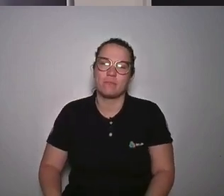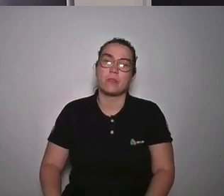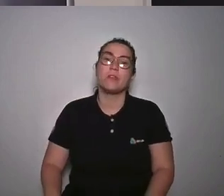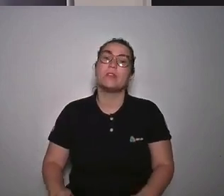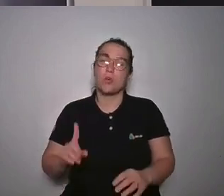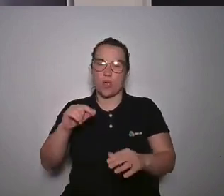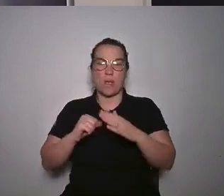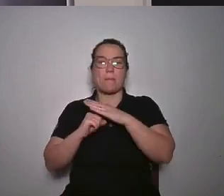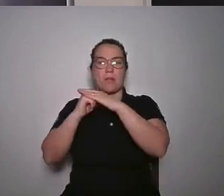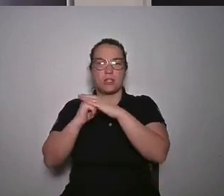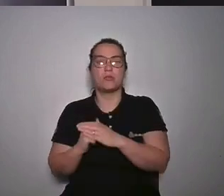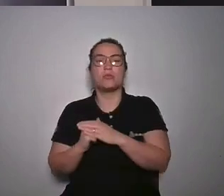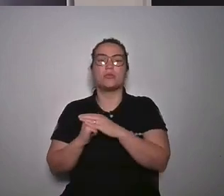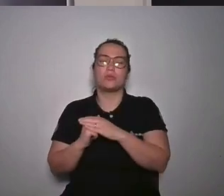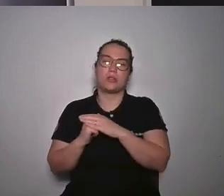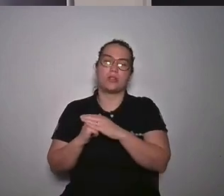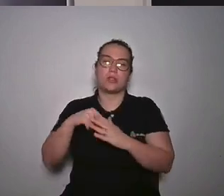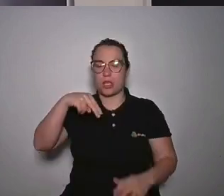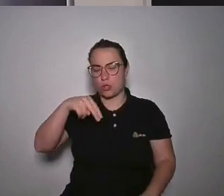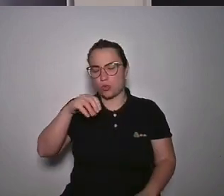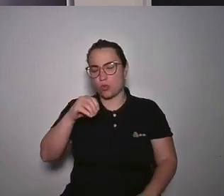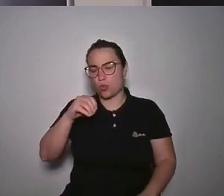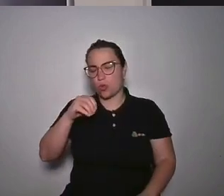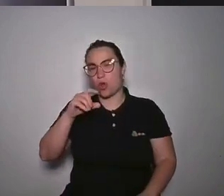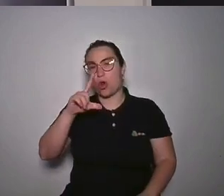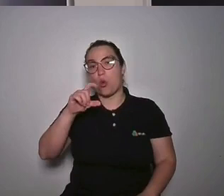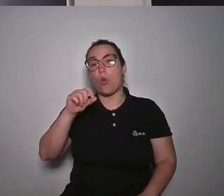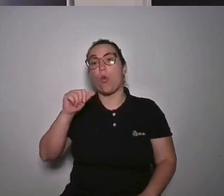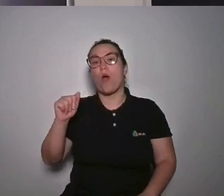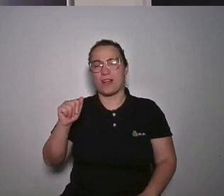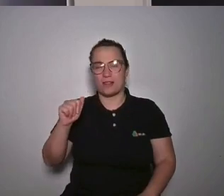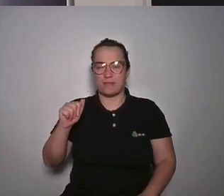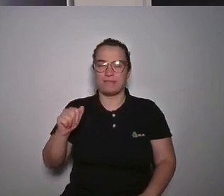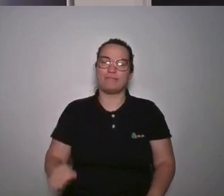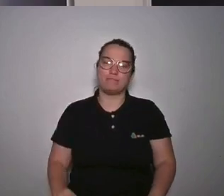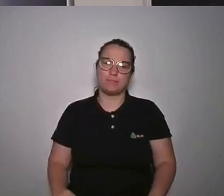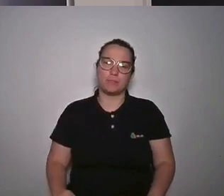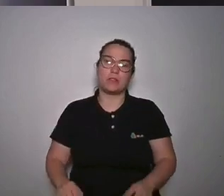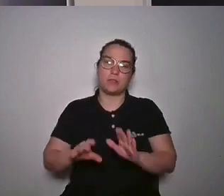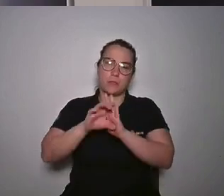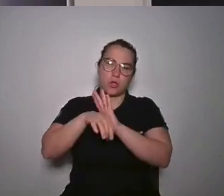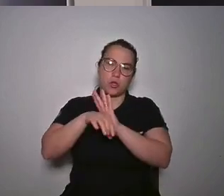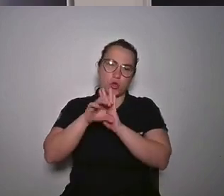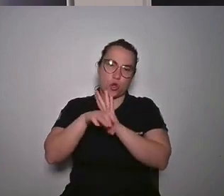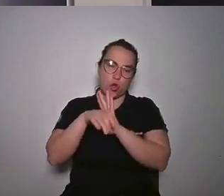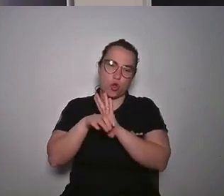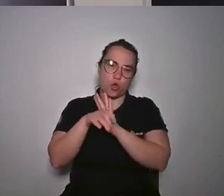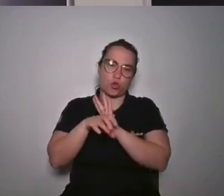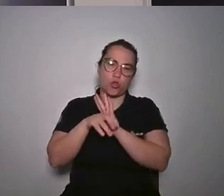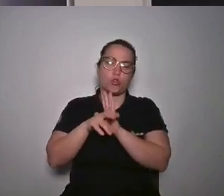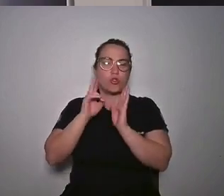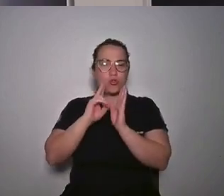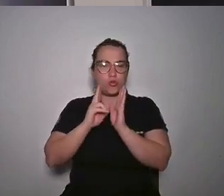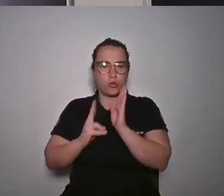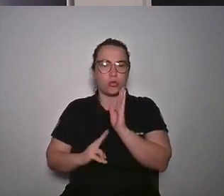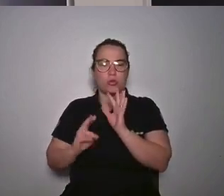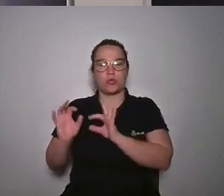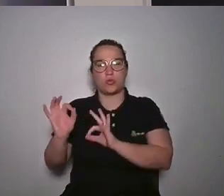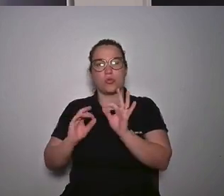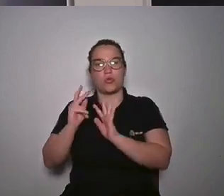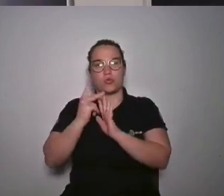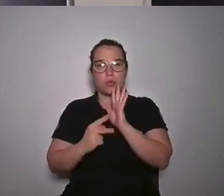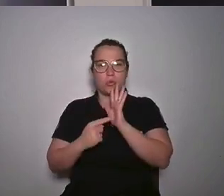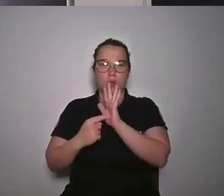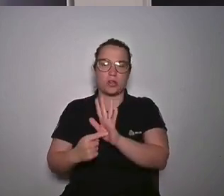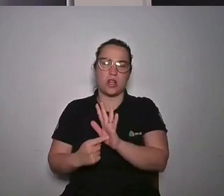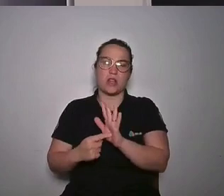estrutura da LOA, Lei Orçamentária Anual. E tem os códigos e as suas denominações, os projetos e